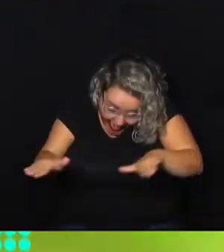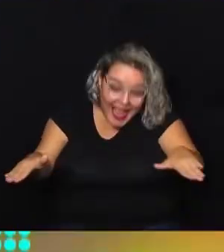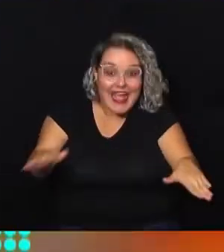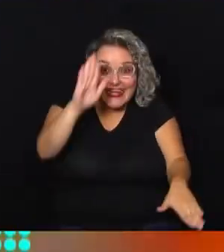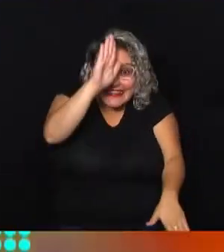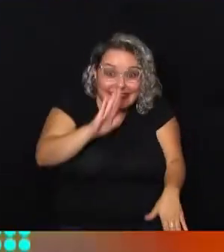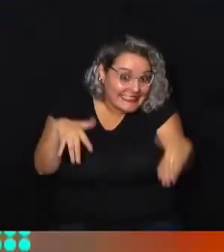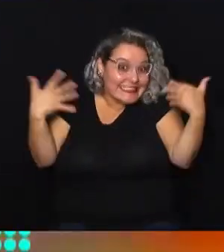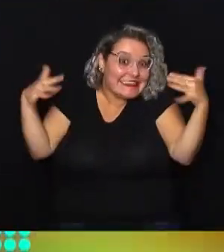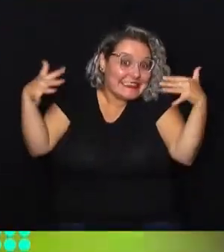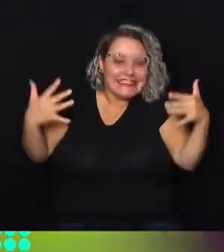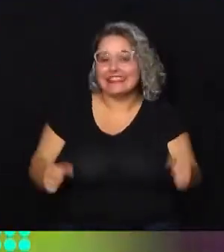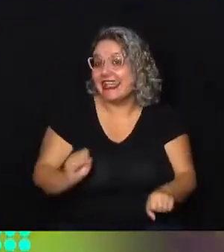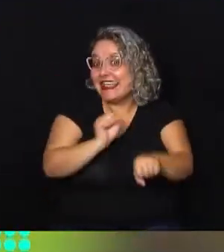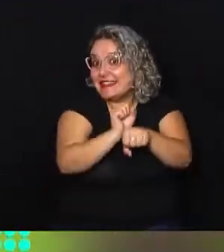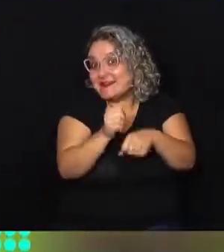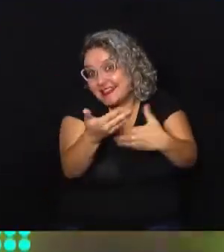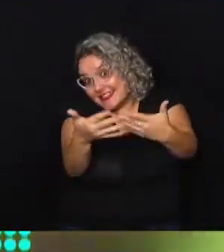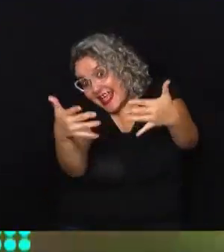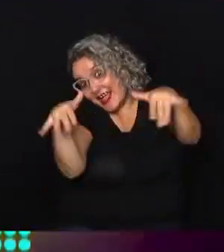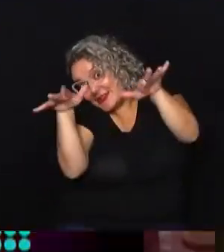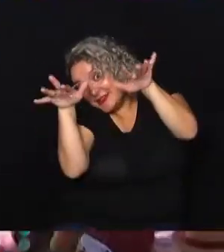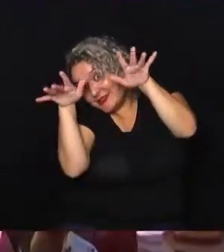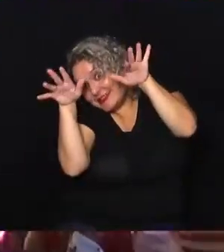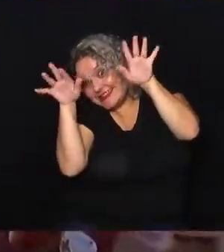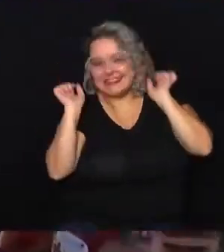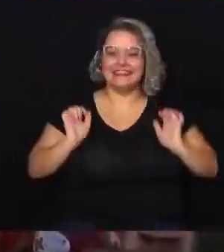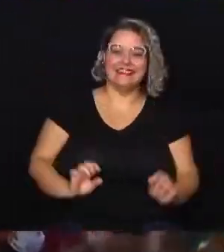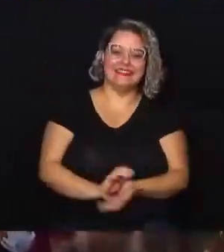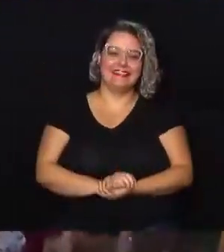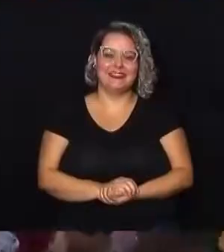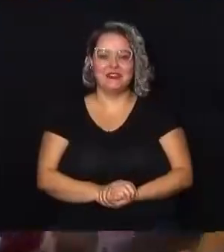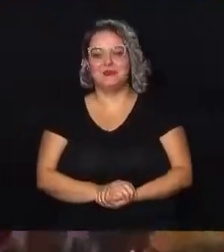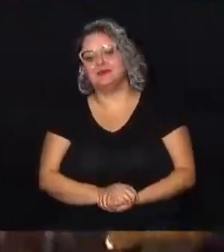graça. Espero vocês aqui. Tchau!